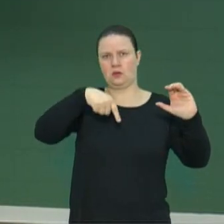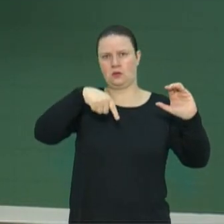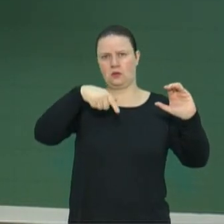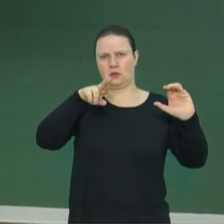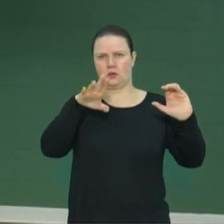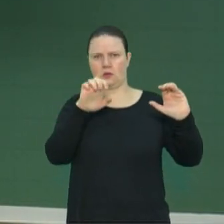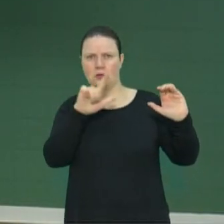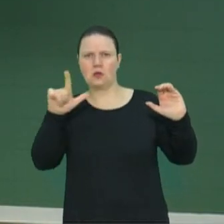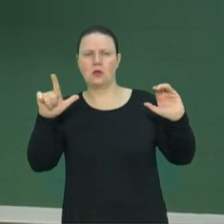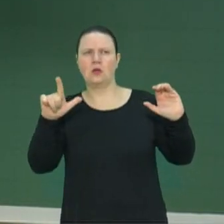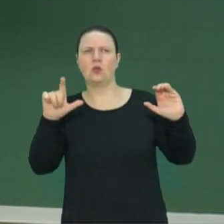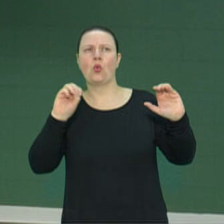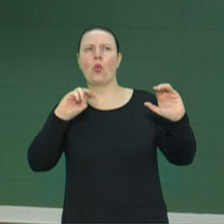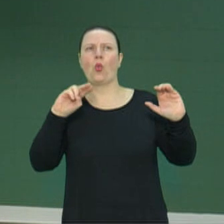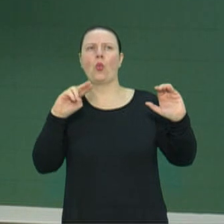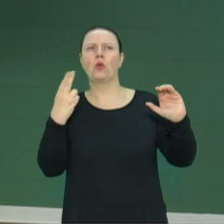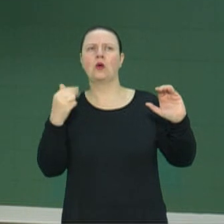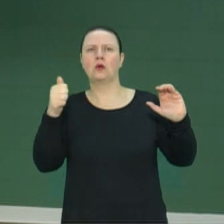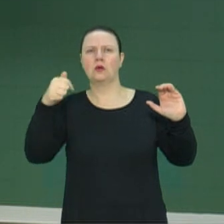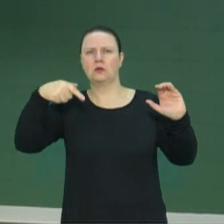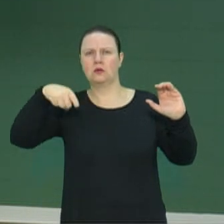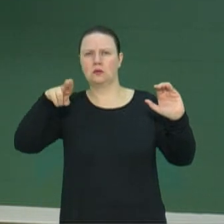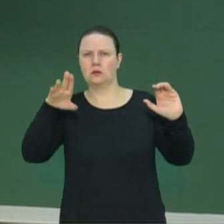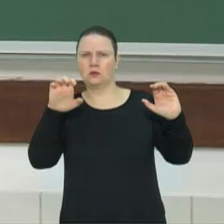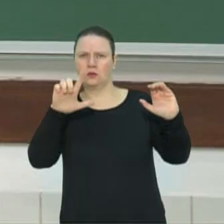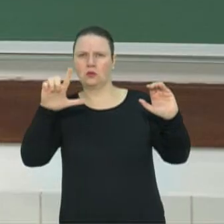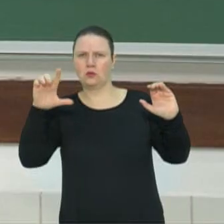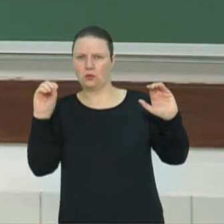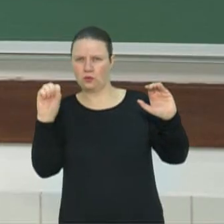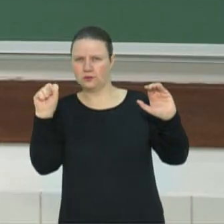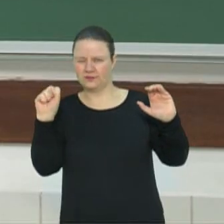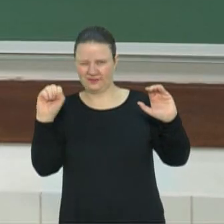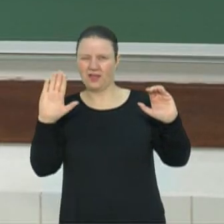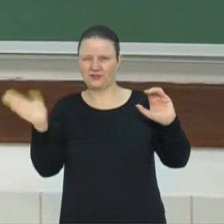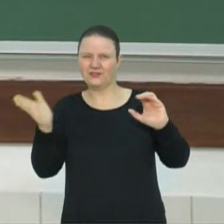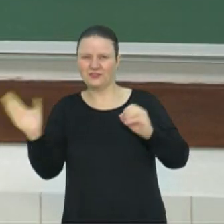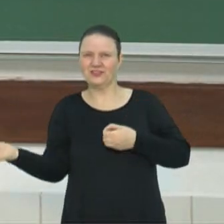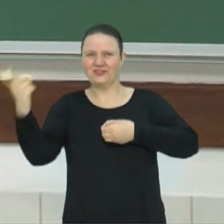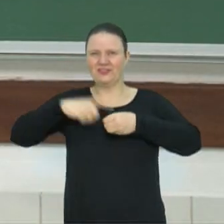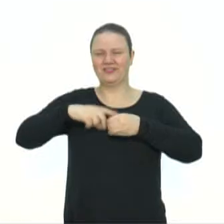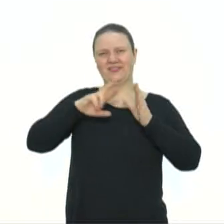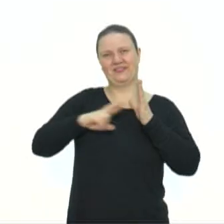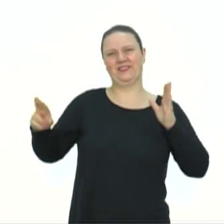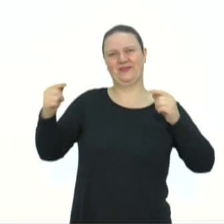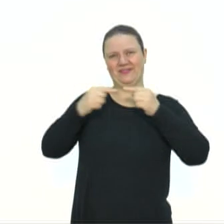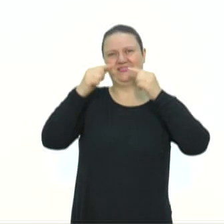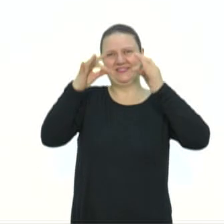mim, quais deles eu vou usar? A gente já volta com a resposta.